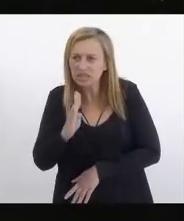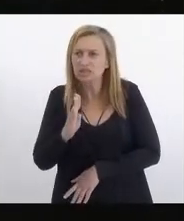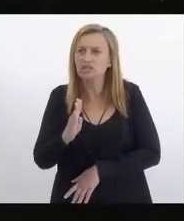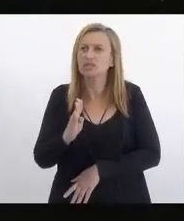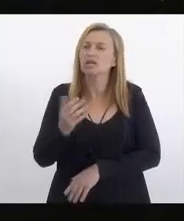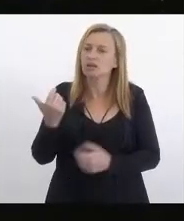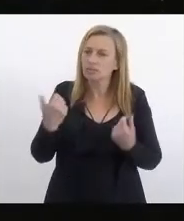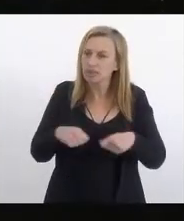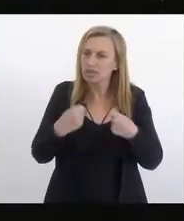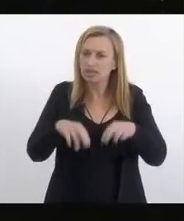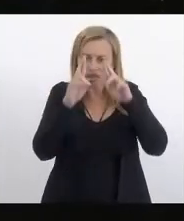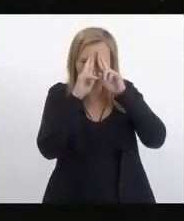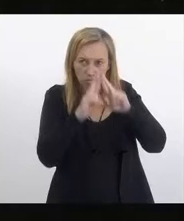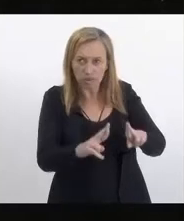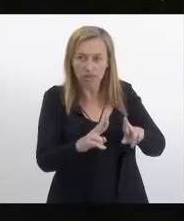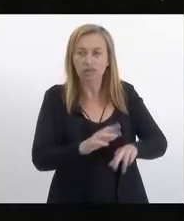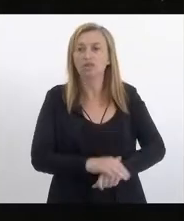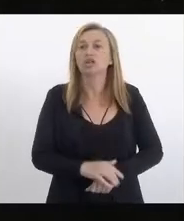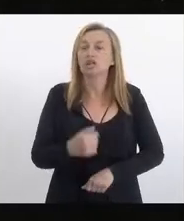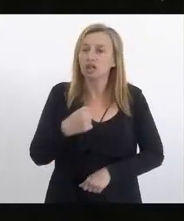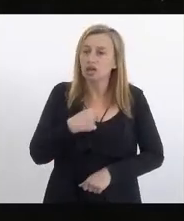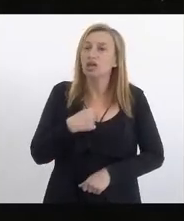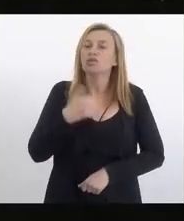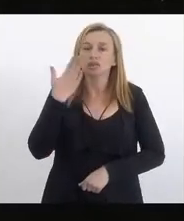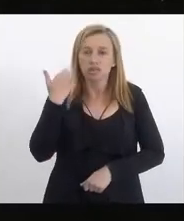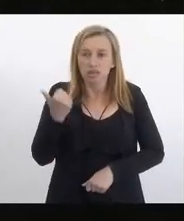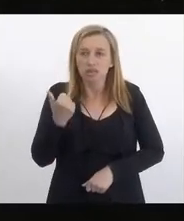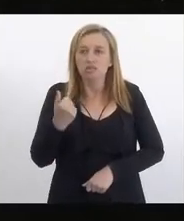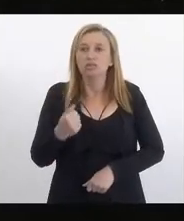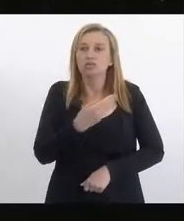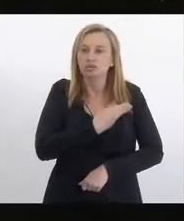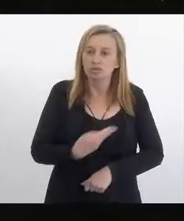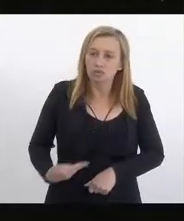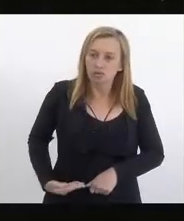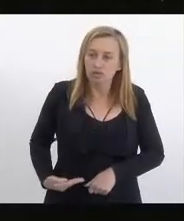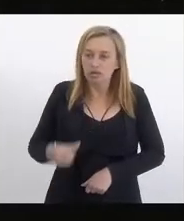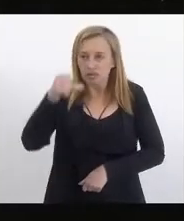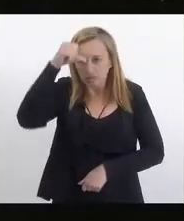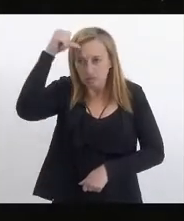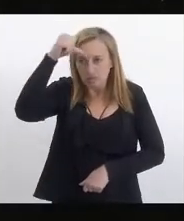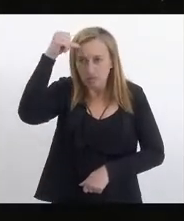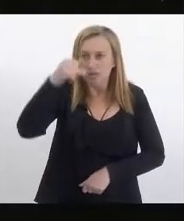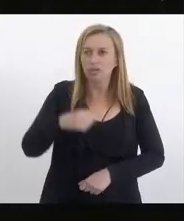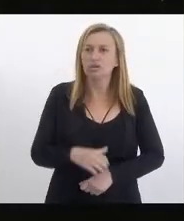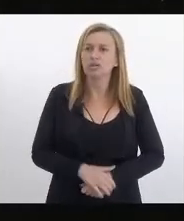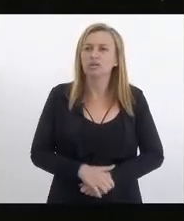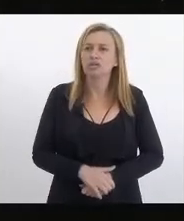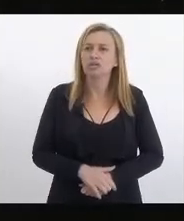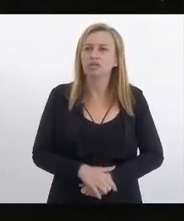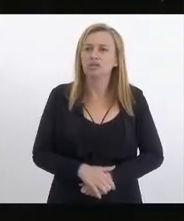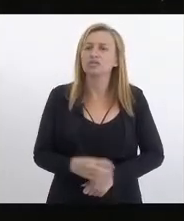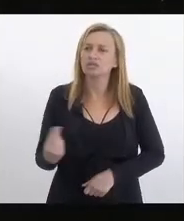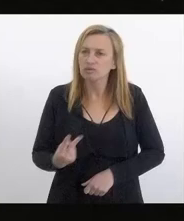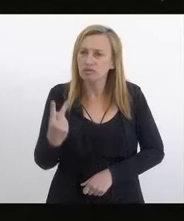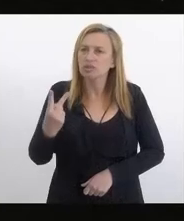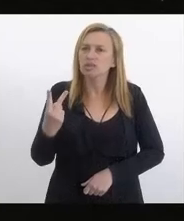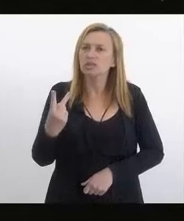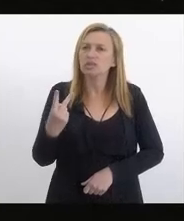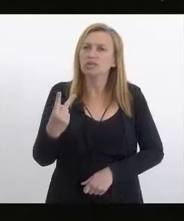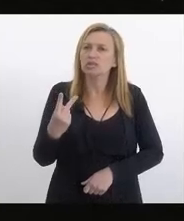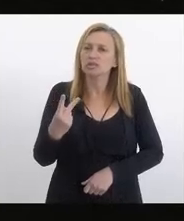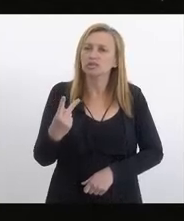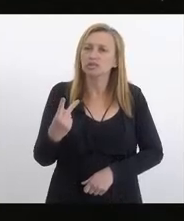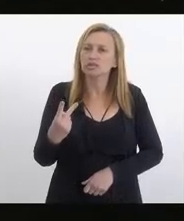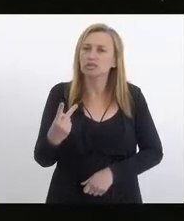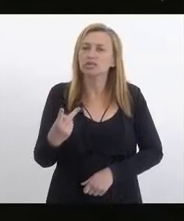e precisa ser respeitada. E eu sei que o governador Cláudio Castro valoriza a tropa